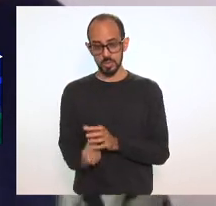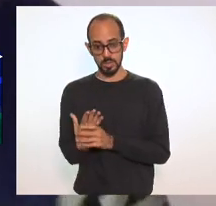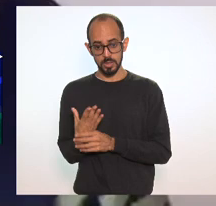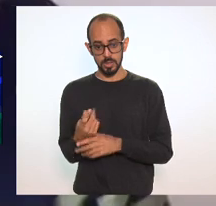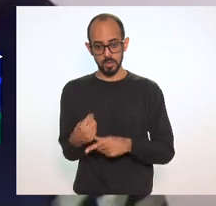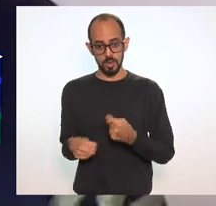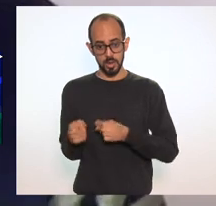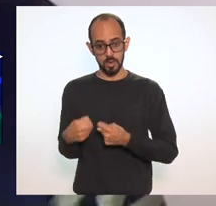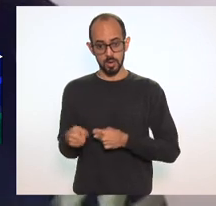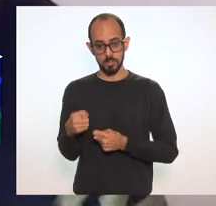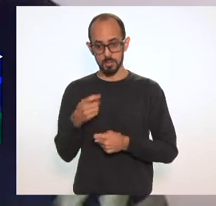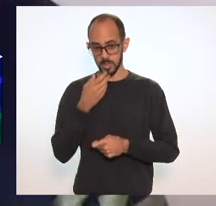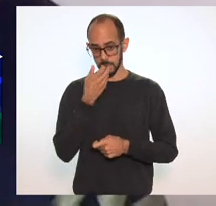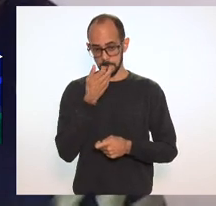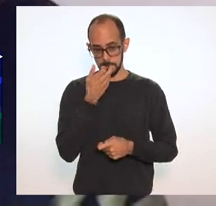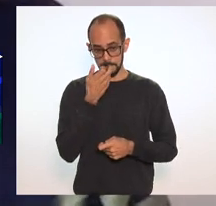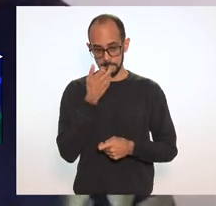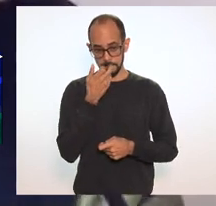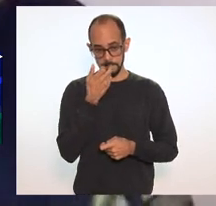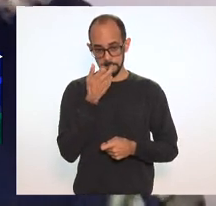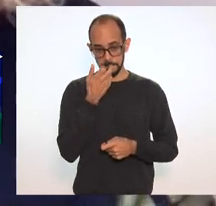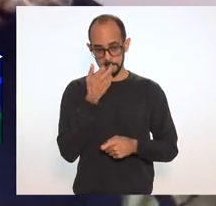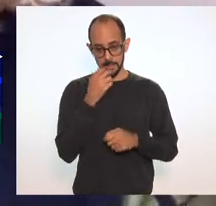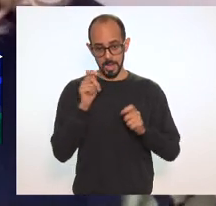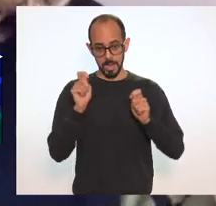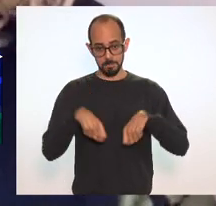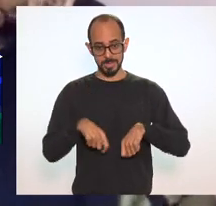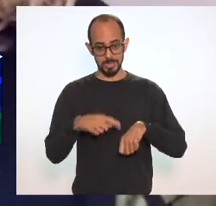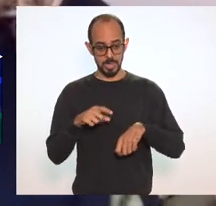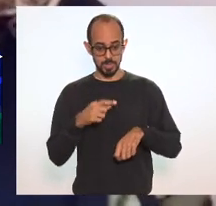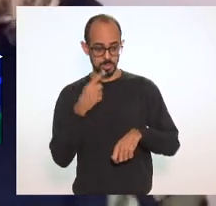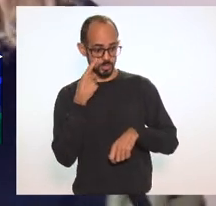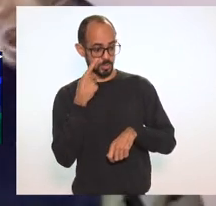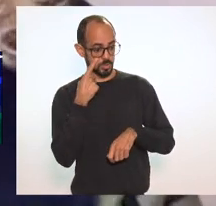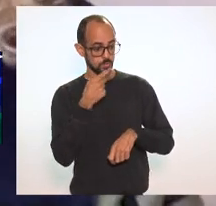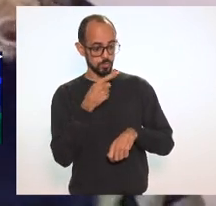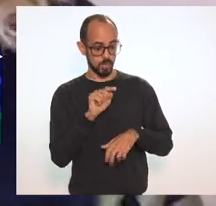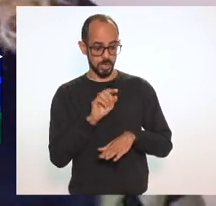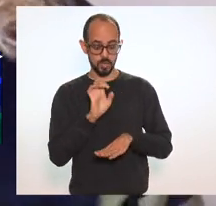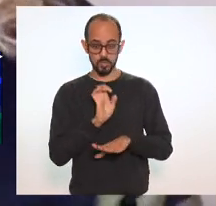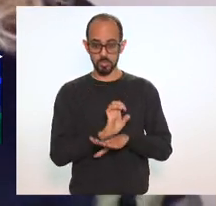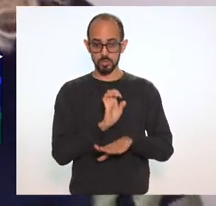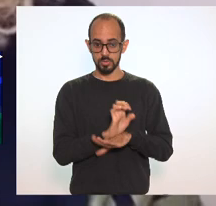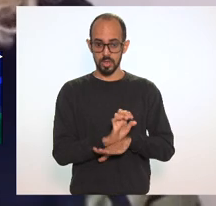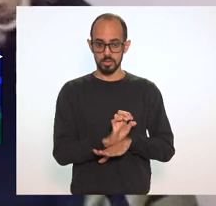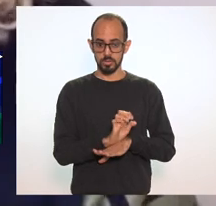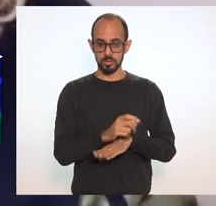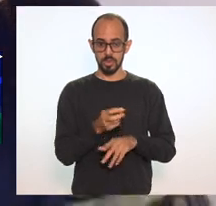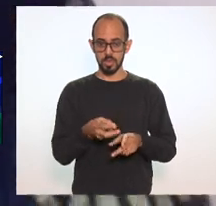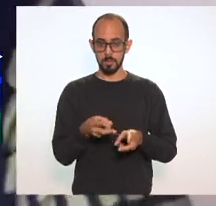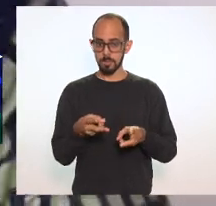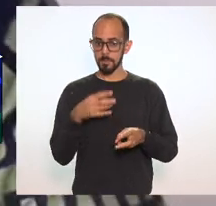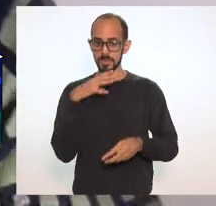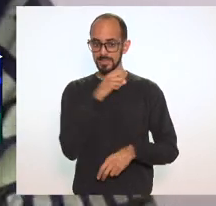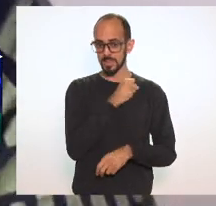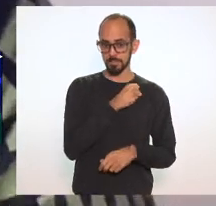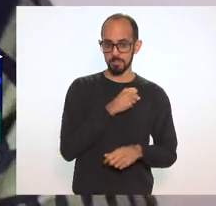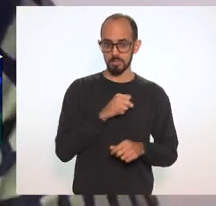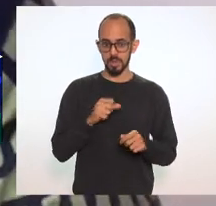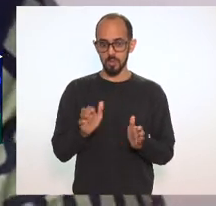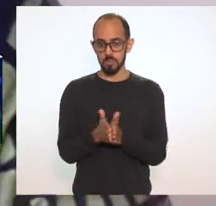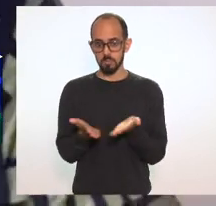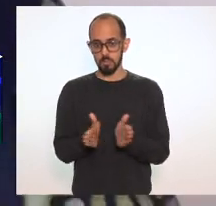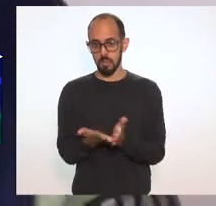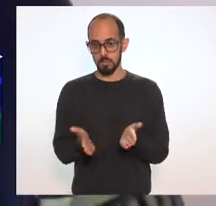da gente olhar lá de territórios do nosso estado e não tratarem eles como problemas bolsões de pobreza as mas sim